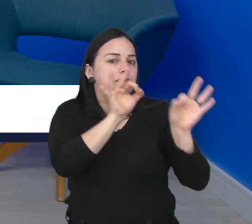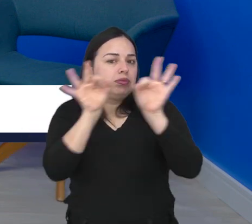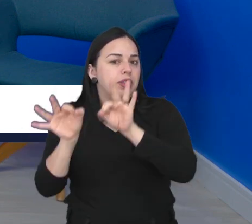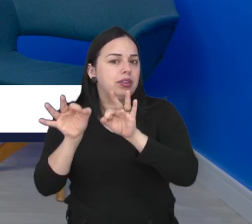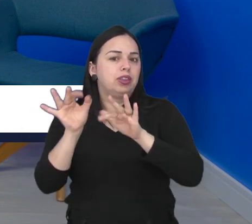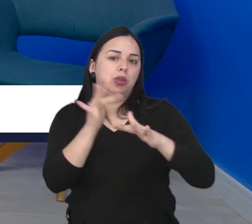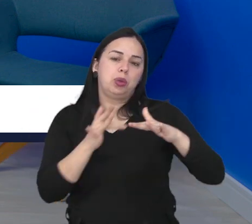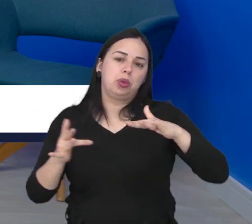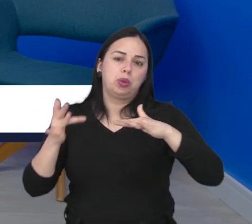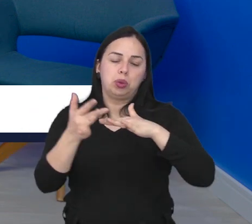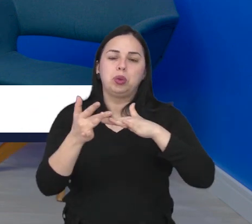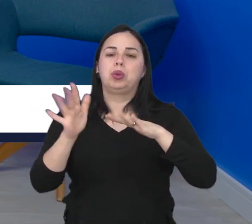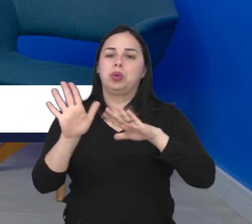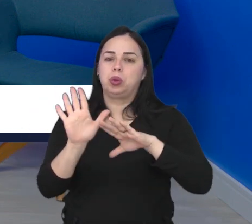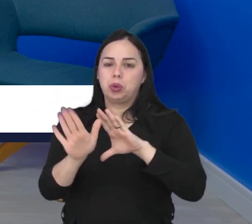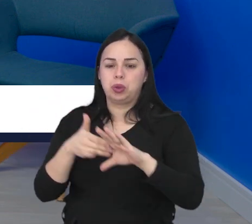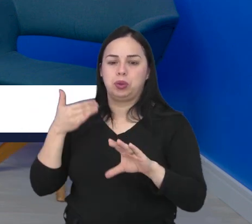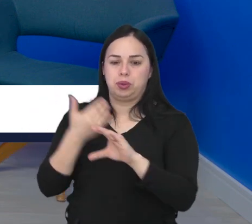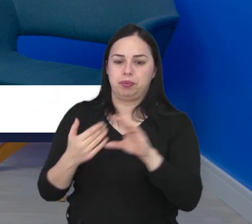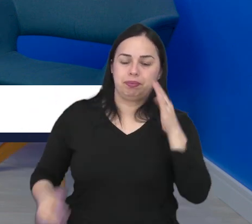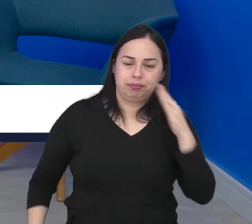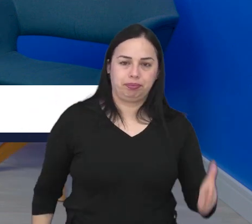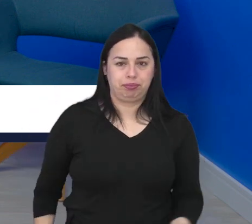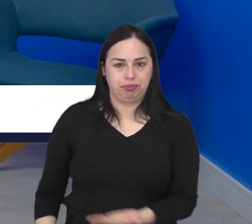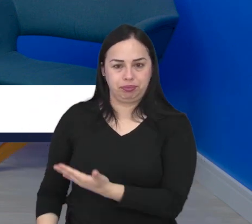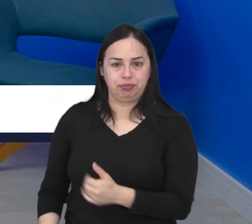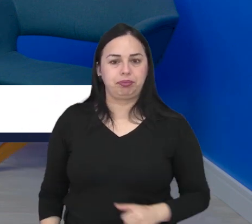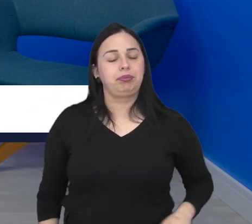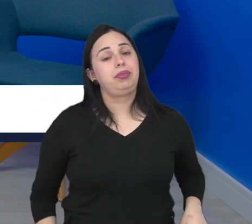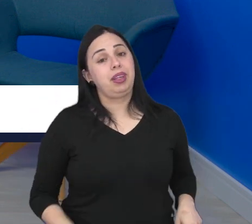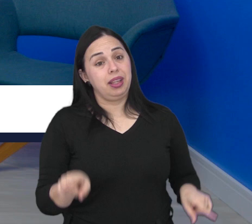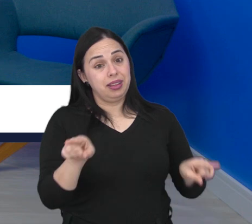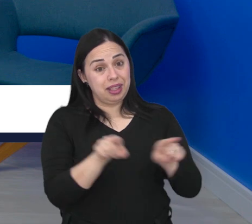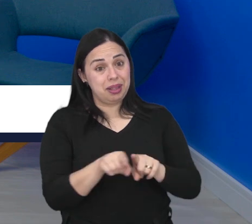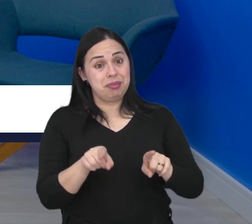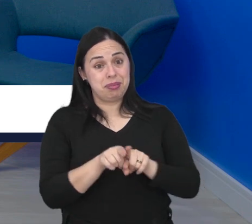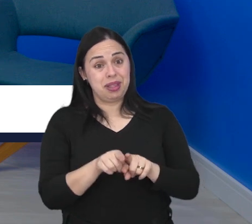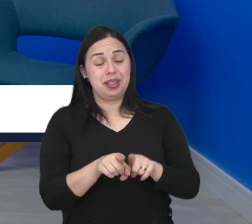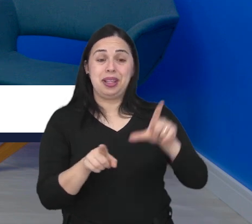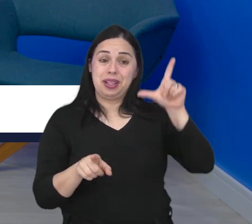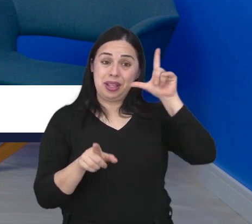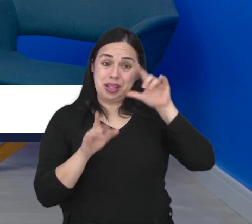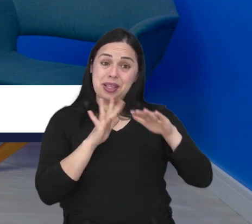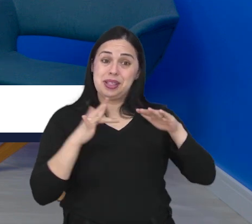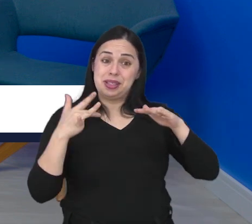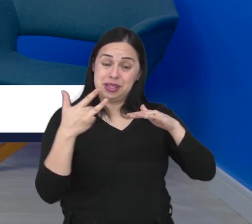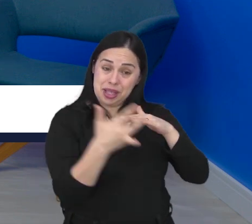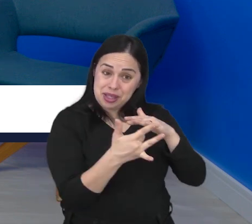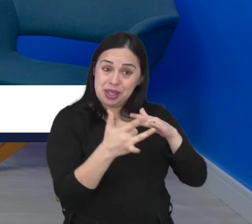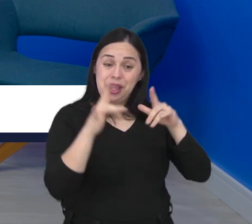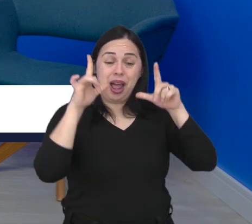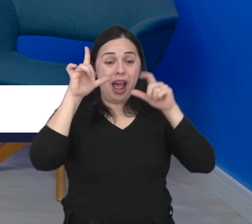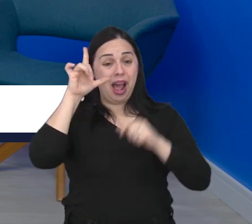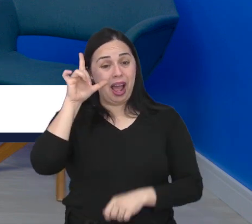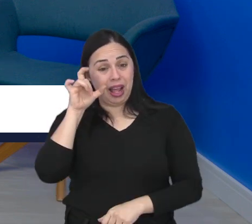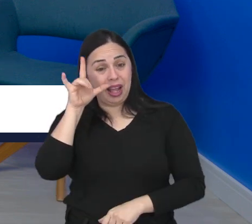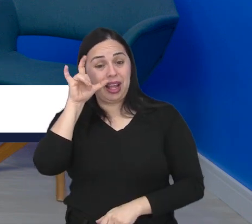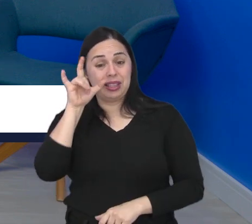outros programas pelo nosso canal no YouTube. É o TV Câmara SJC. Você também acompanha a gente pelas redes sociais